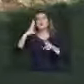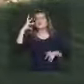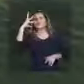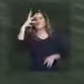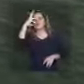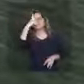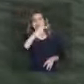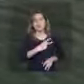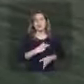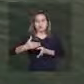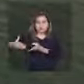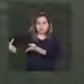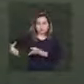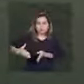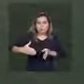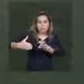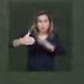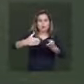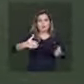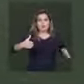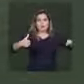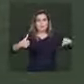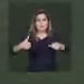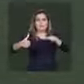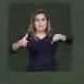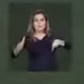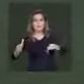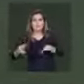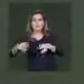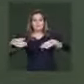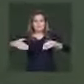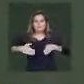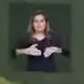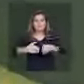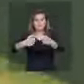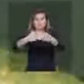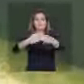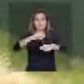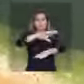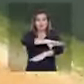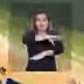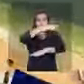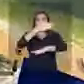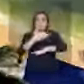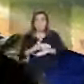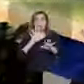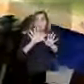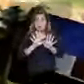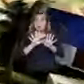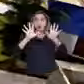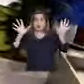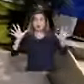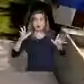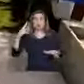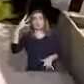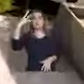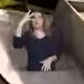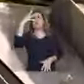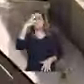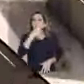Natal. Nós temos ali o encontro do rio e do mar. Temos a ponte Newton Navarro, que tem uma